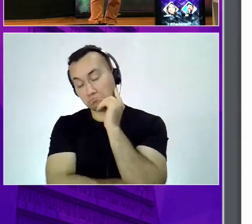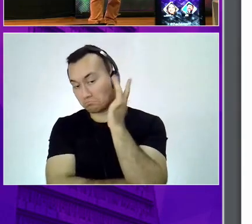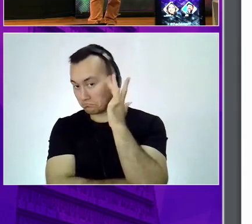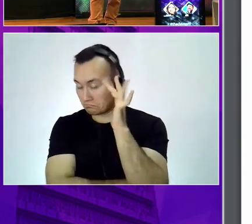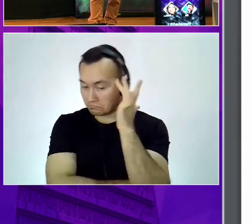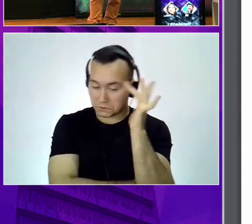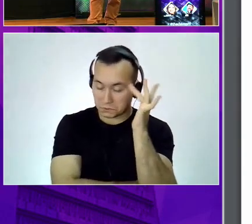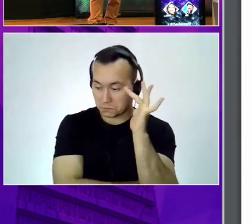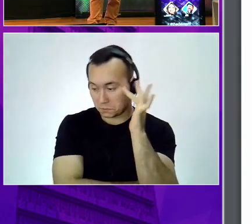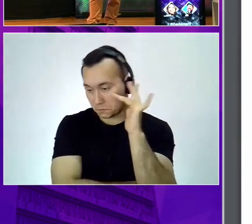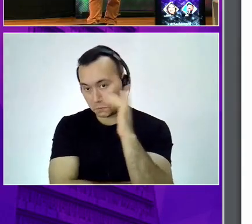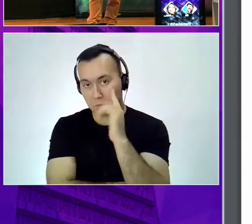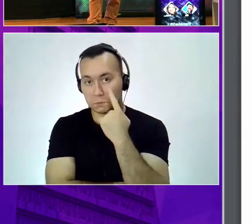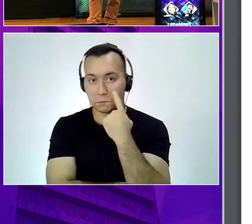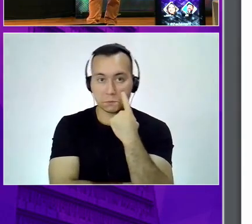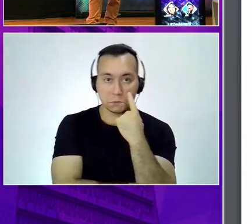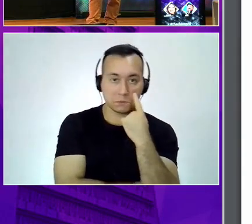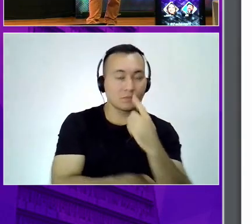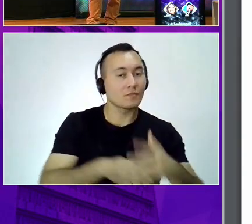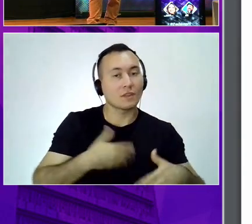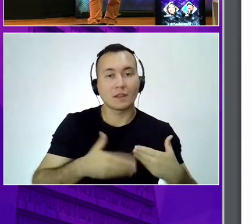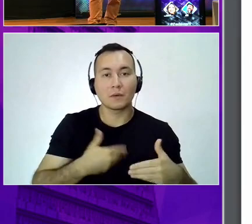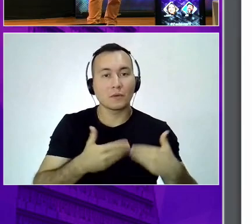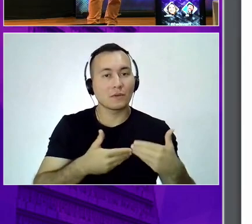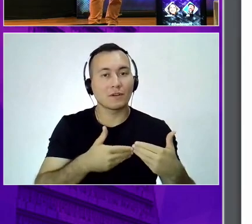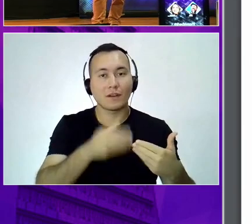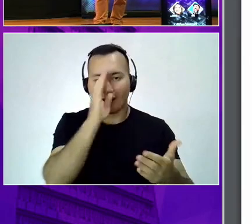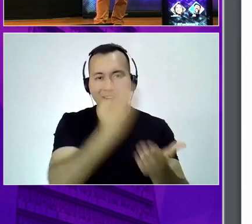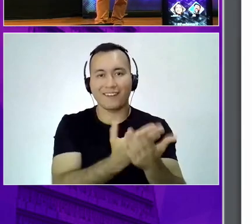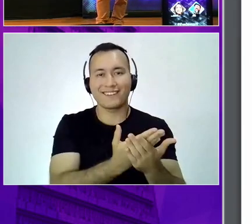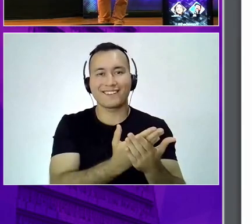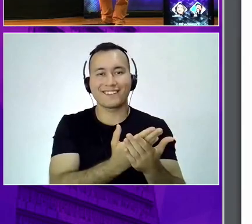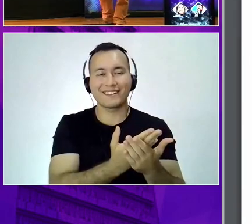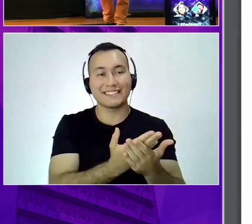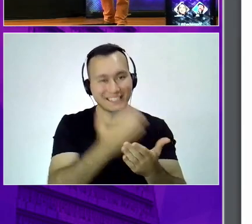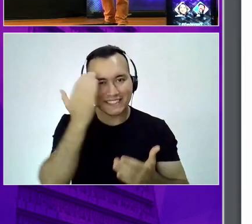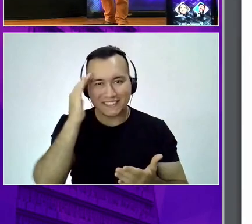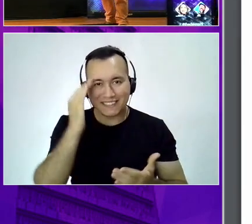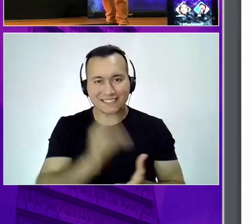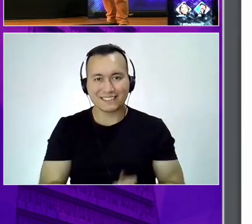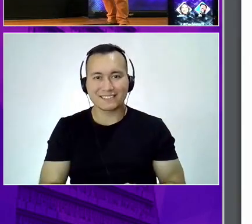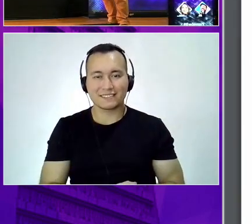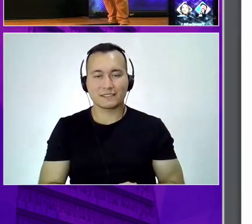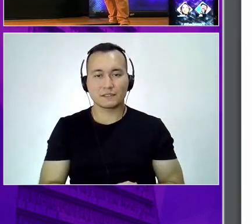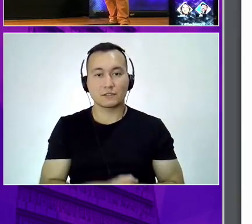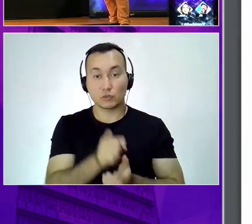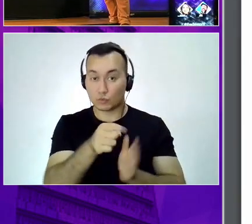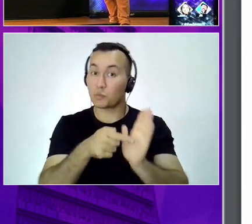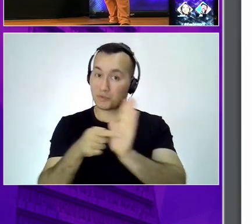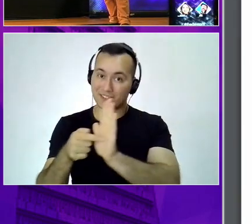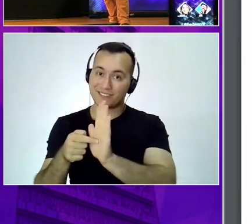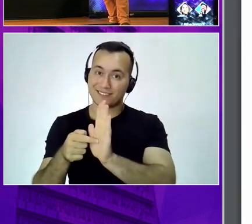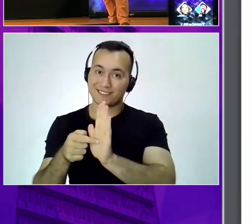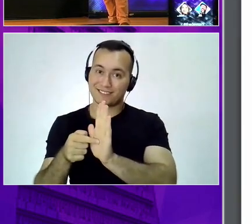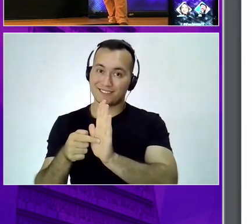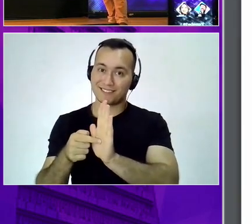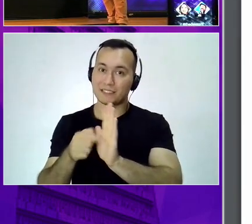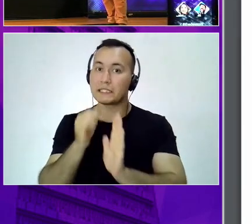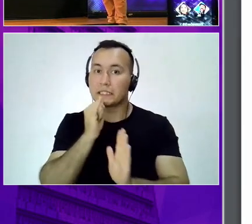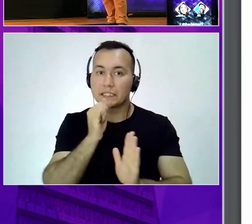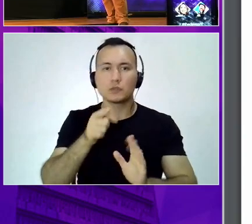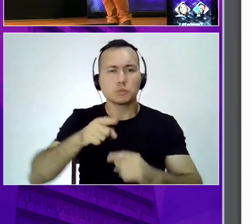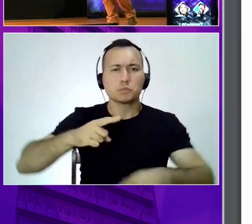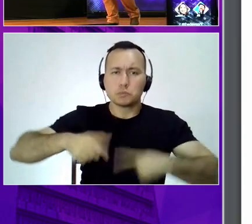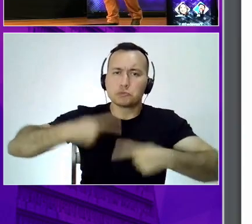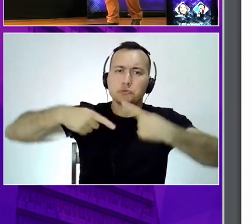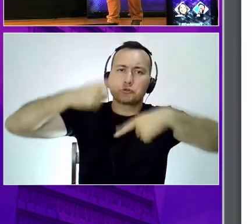gente fez, deu certo aqui, deu certo ali, mas eu quero ver dar certo lá em tal lugar. Pô, então vamos lá, vamos começar. E aí você começa a trazer eles para o